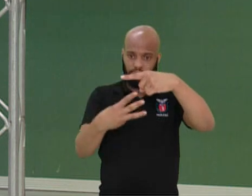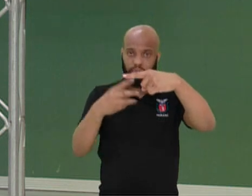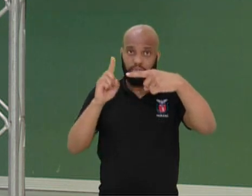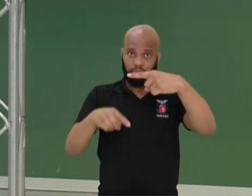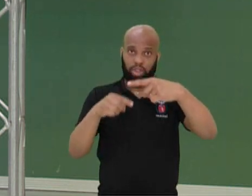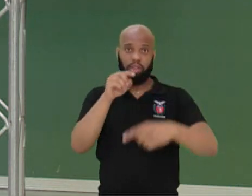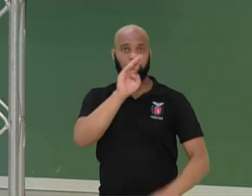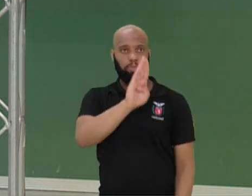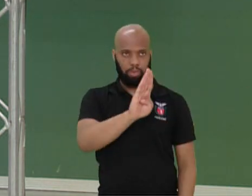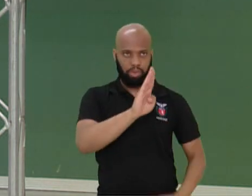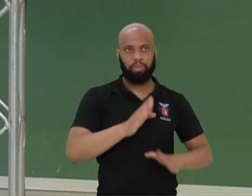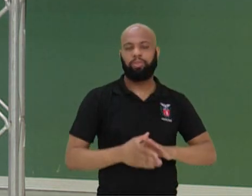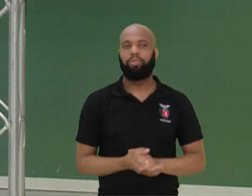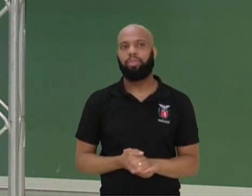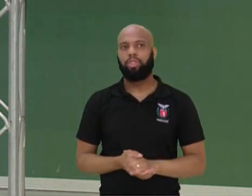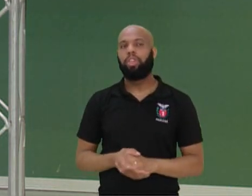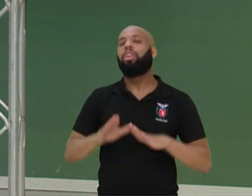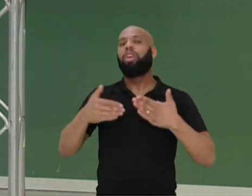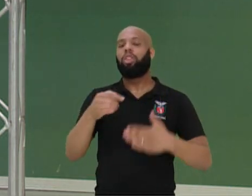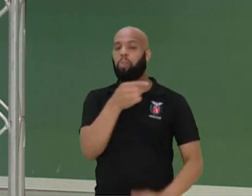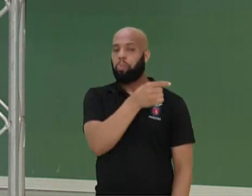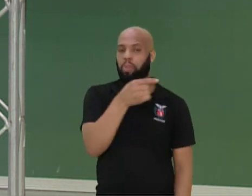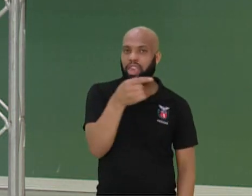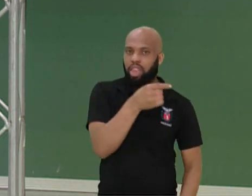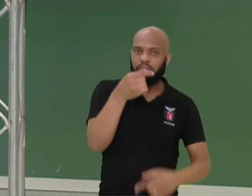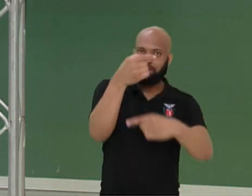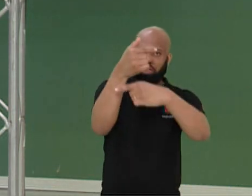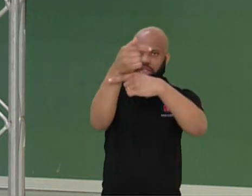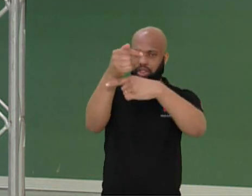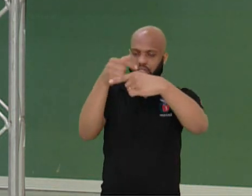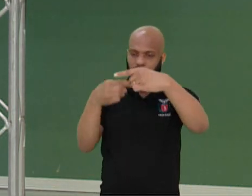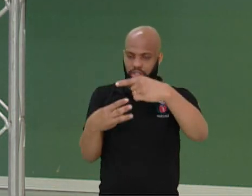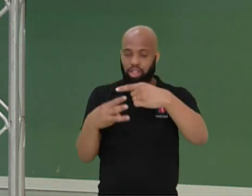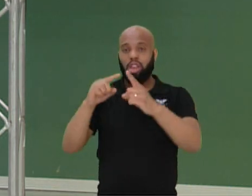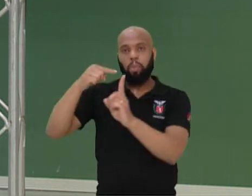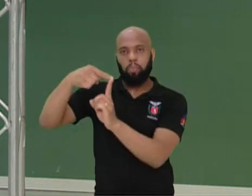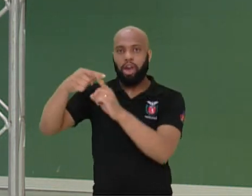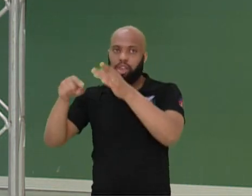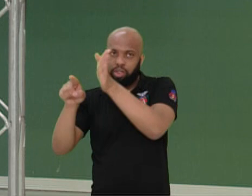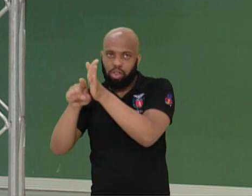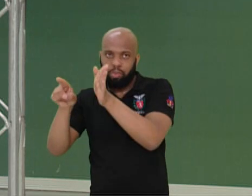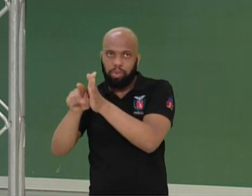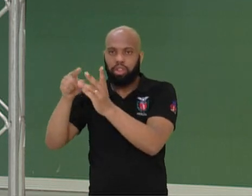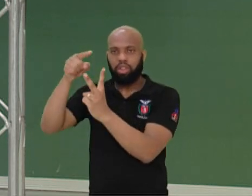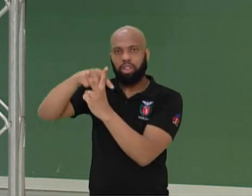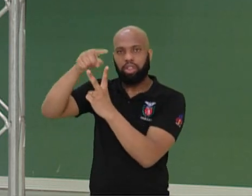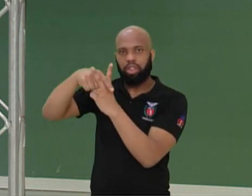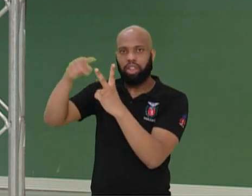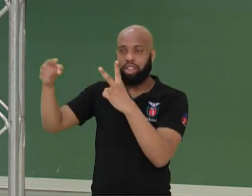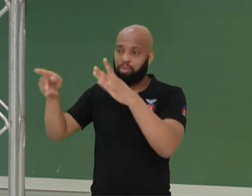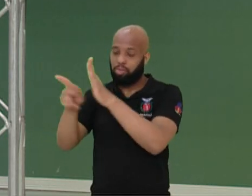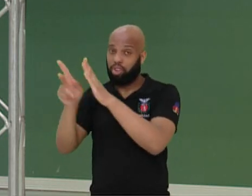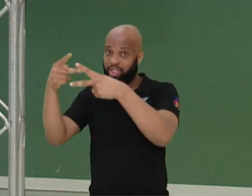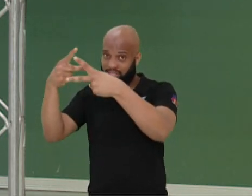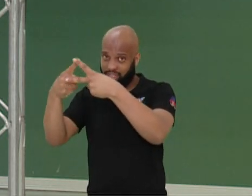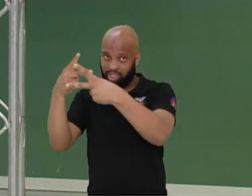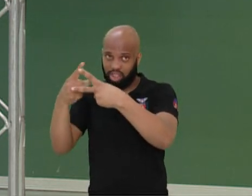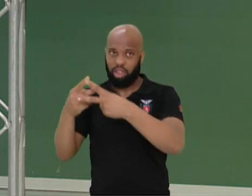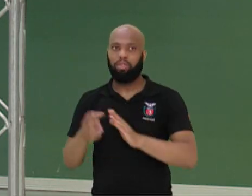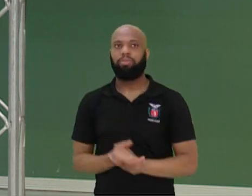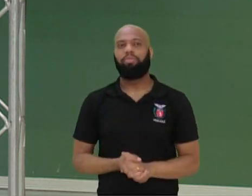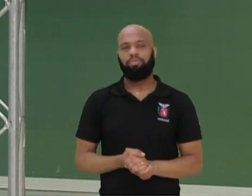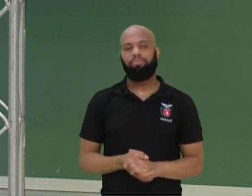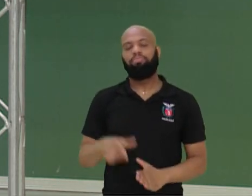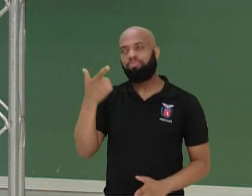função, b é 7/3, fica menos o b, menos 7/3, mais ou menos a raiz do delta, o delta foi calculado aqui, 25